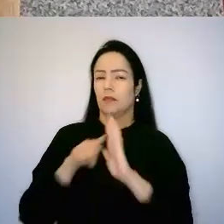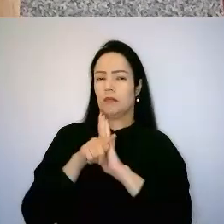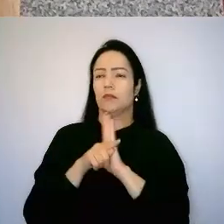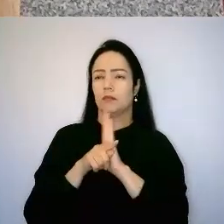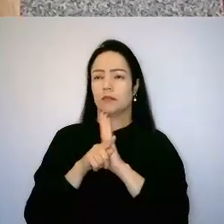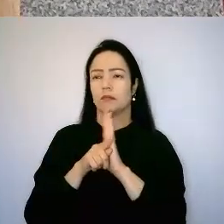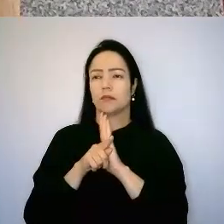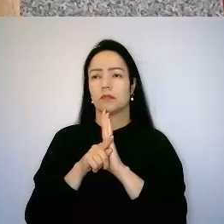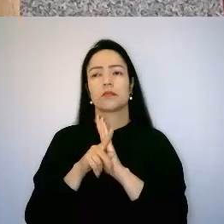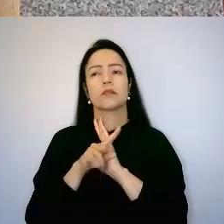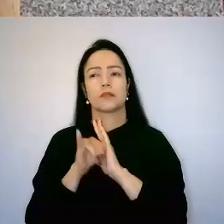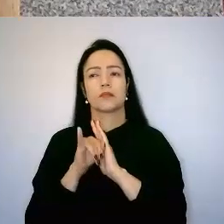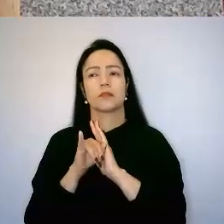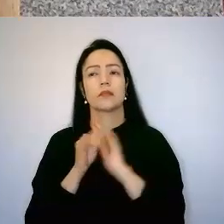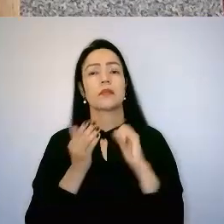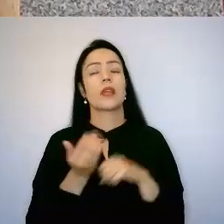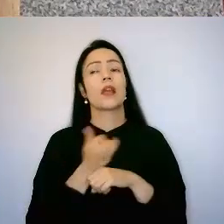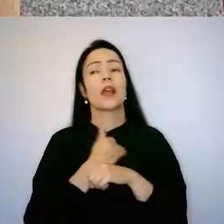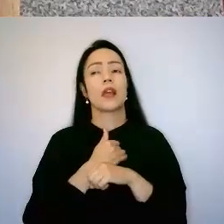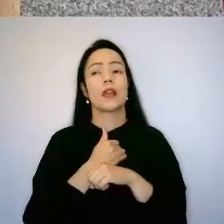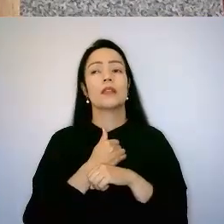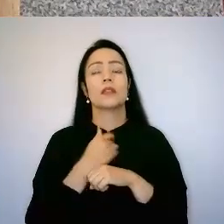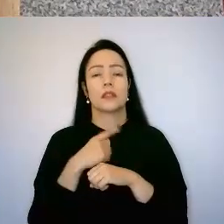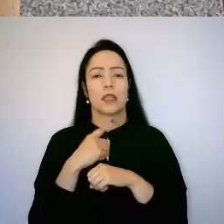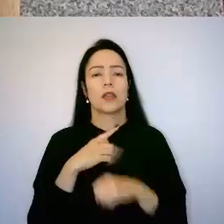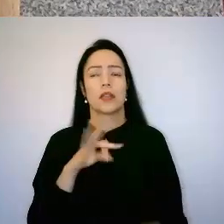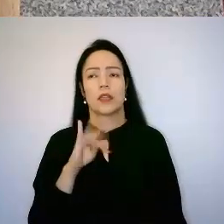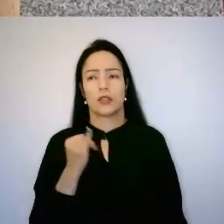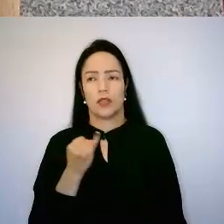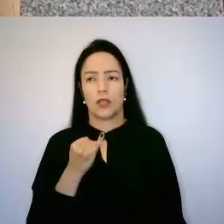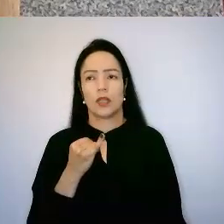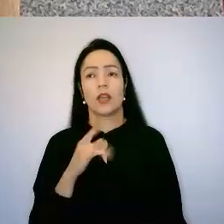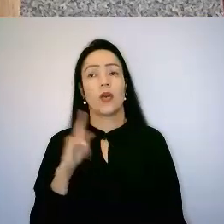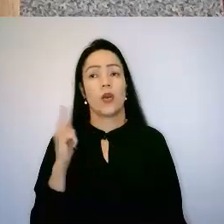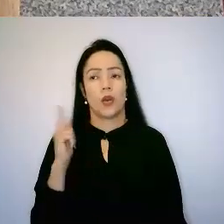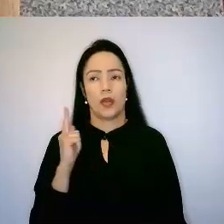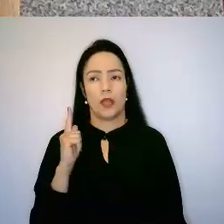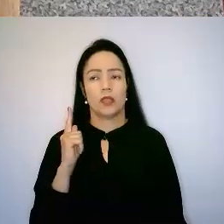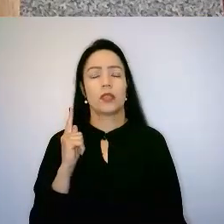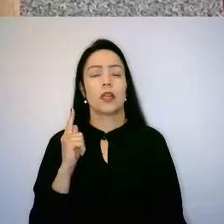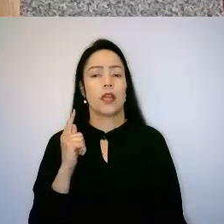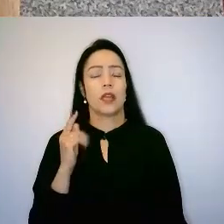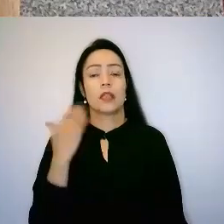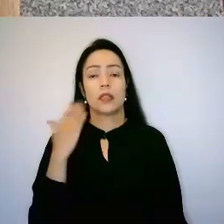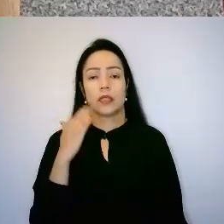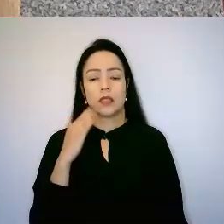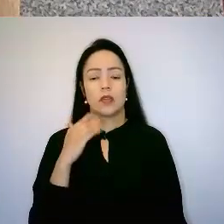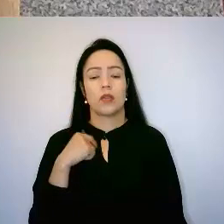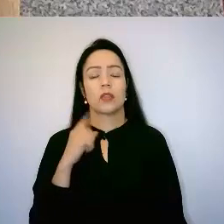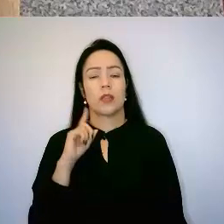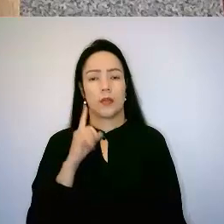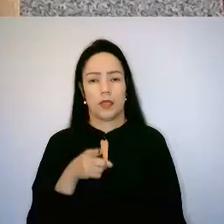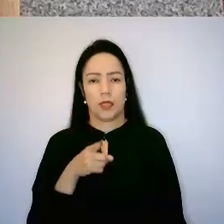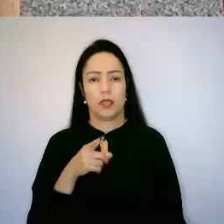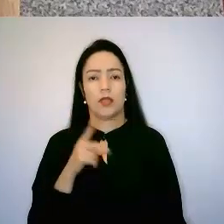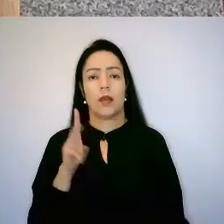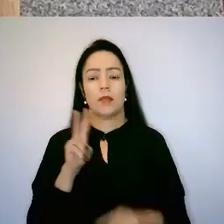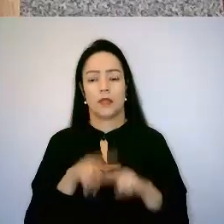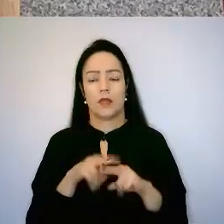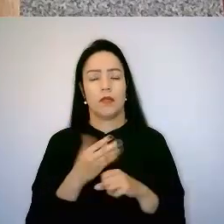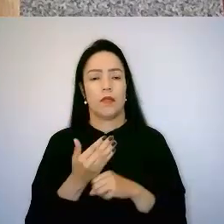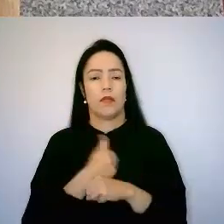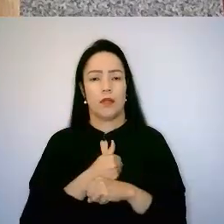a precedência por exemplo do Tribunal de Justiça de Goiás que entende que o Mero mandado de prisão preventiva expedido em outra ação penal